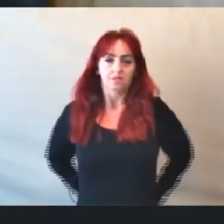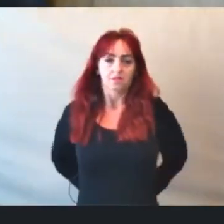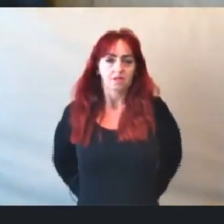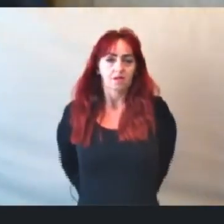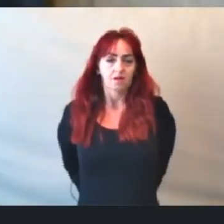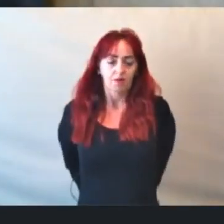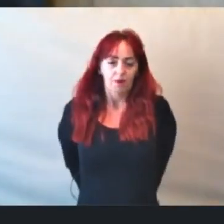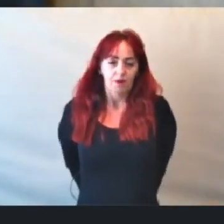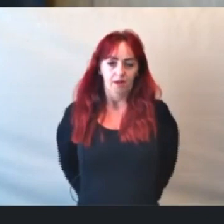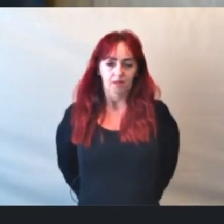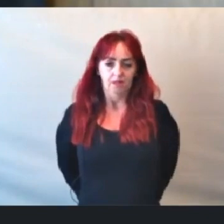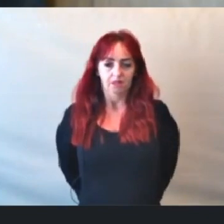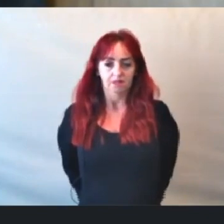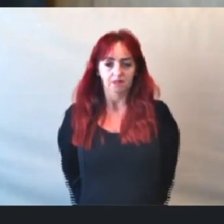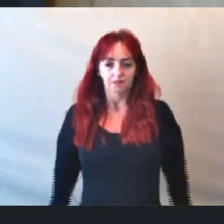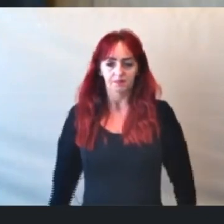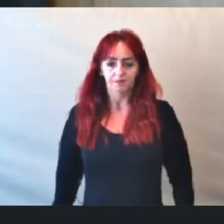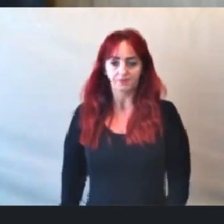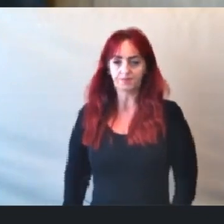dado.